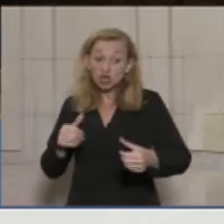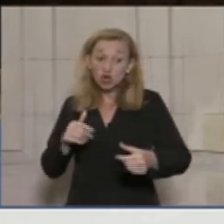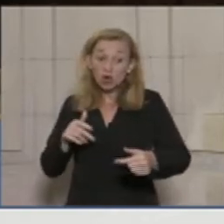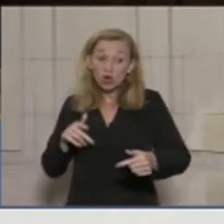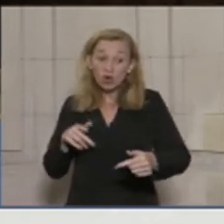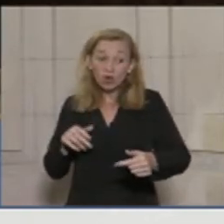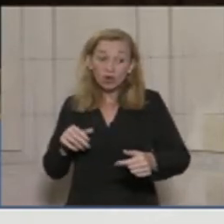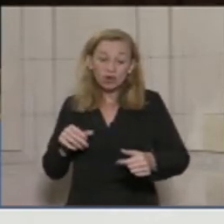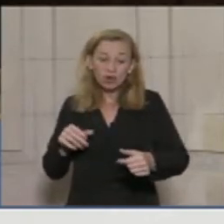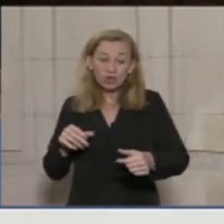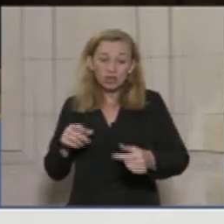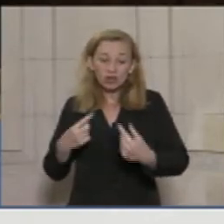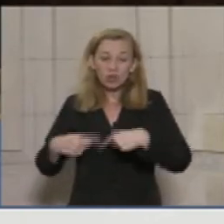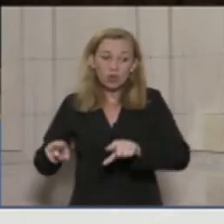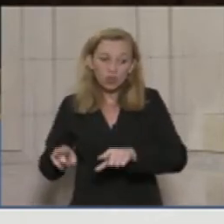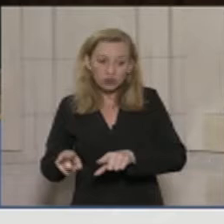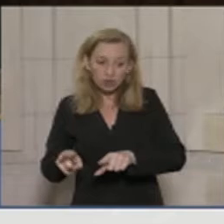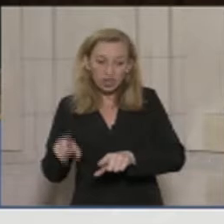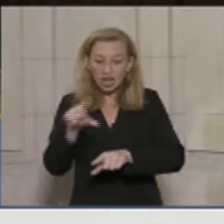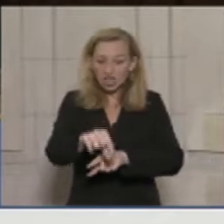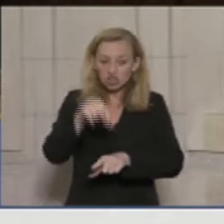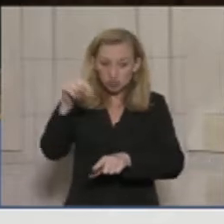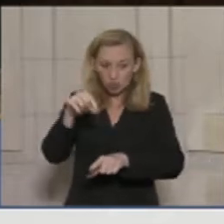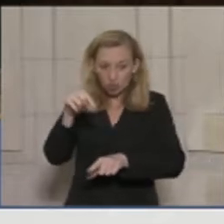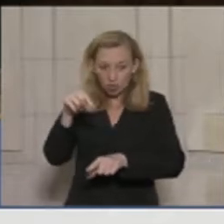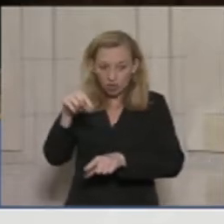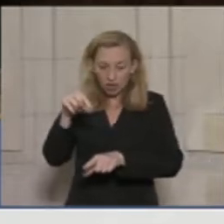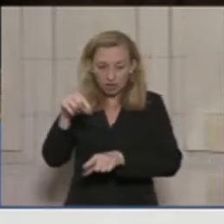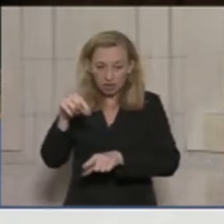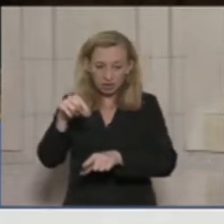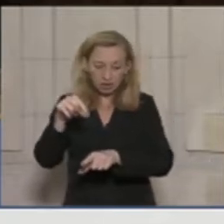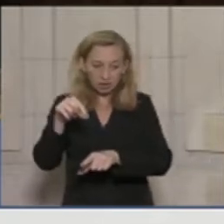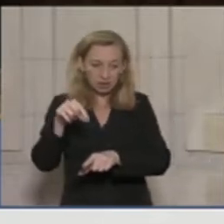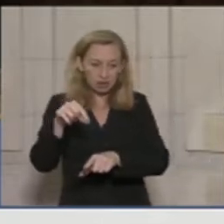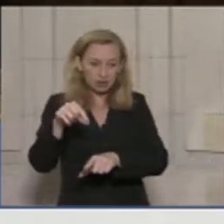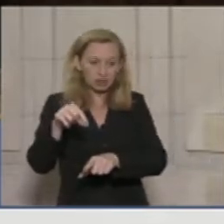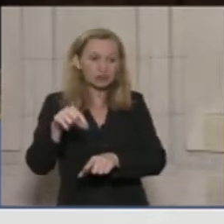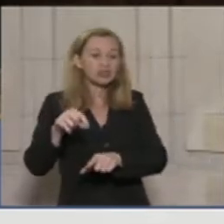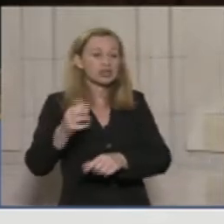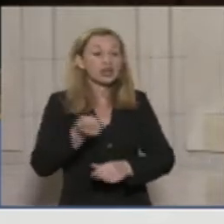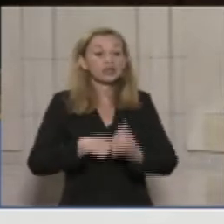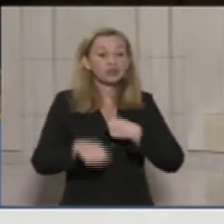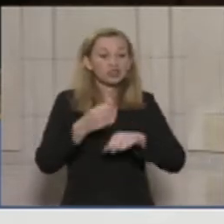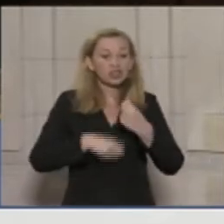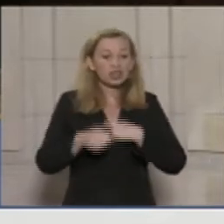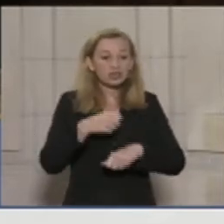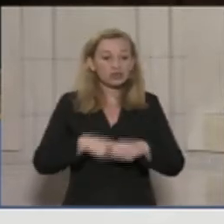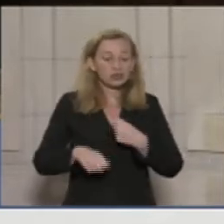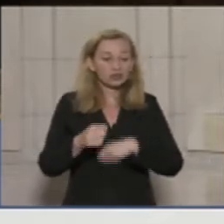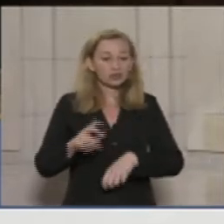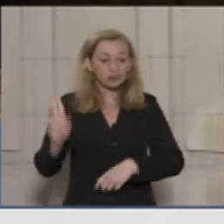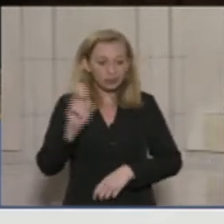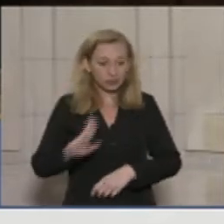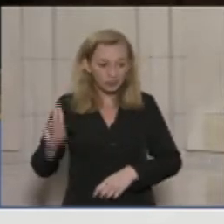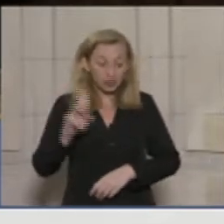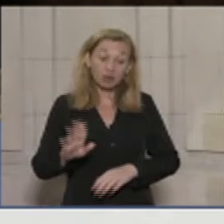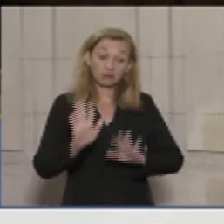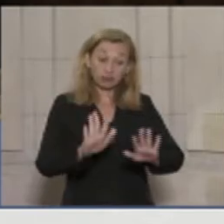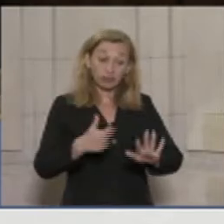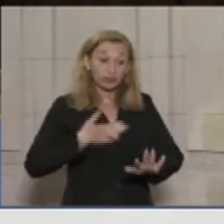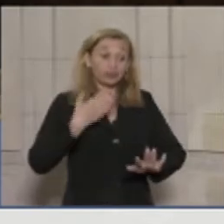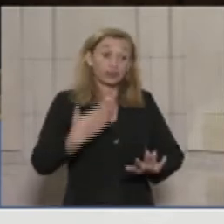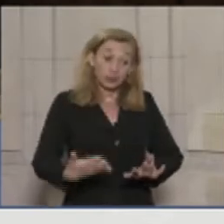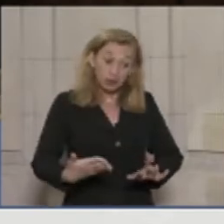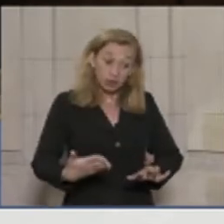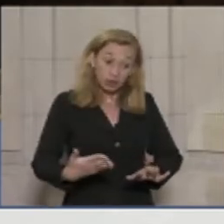não é, isso é um desserviço, isso é uma reação absolutamente surpreendente, quero aqui dizer, por